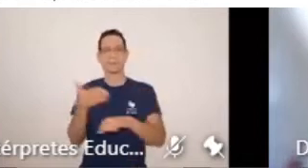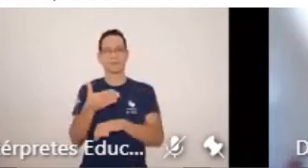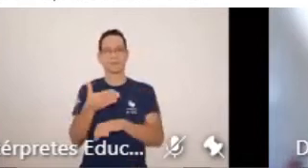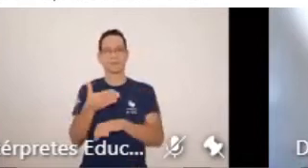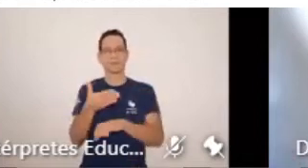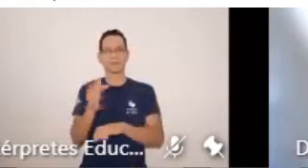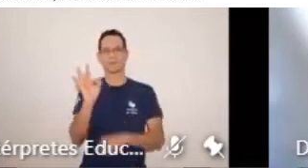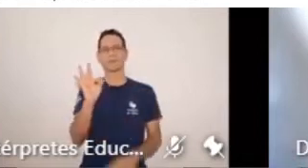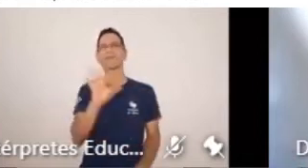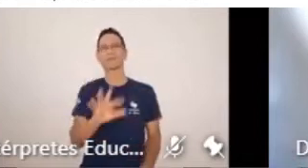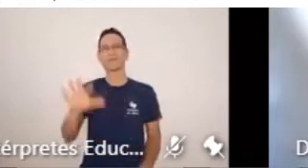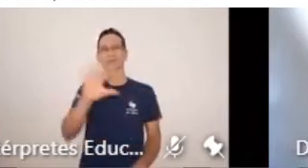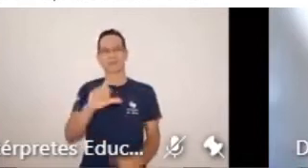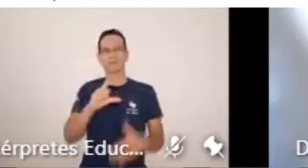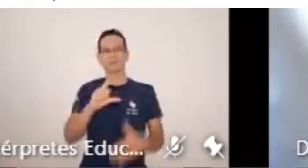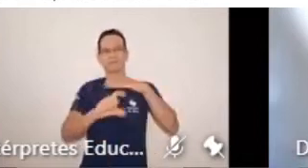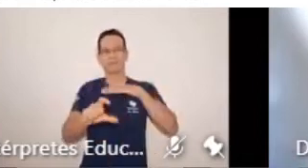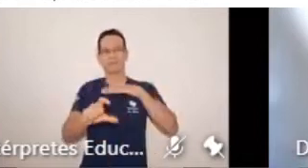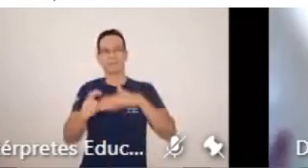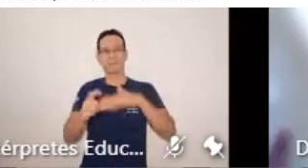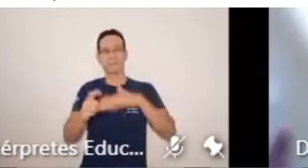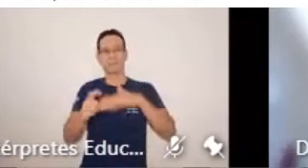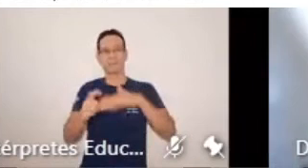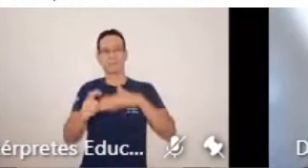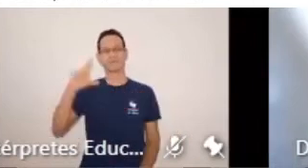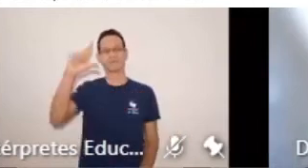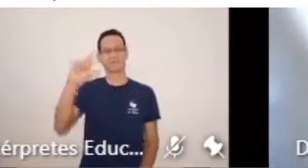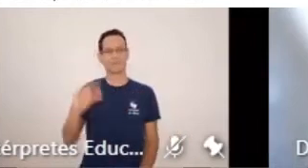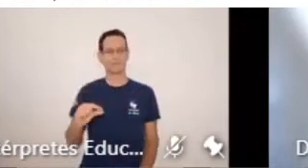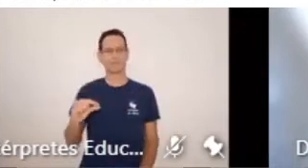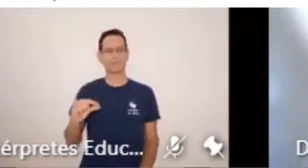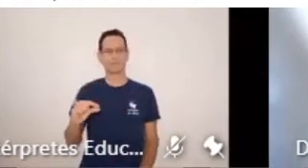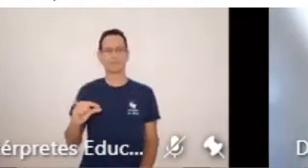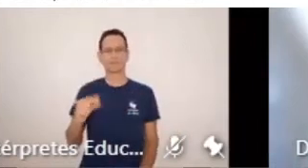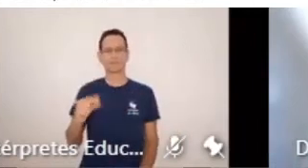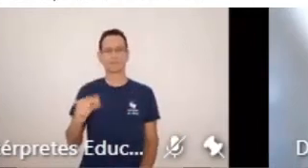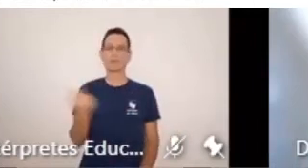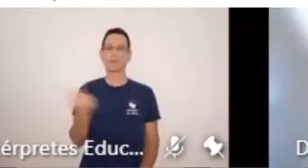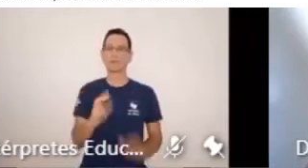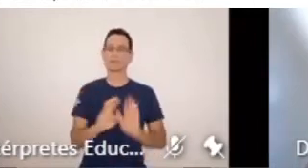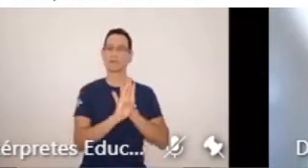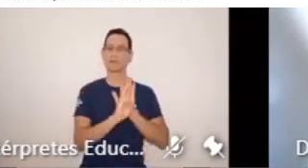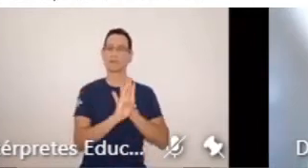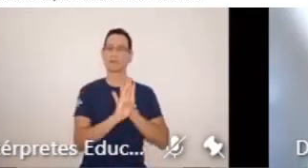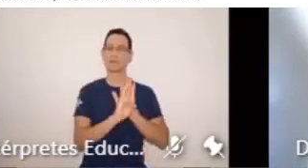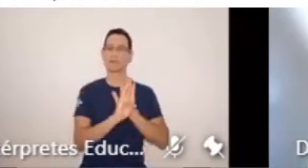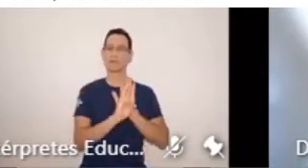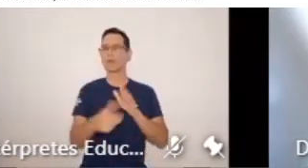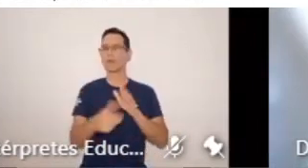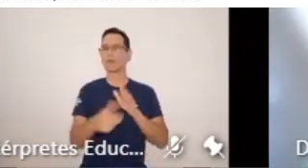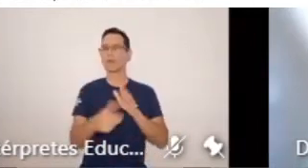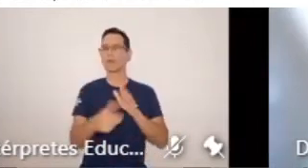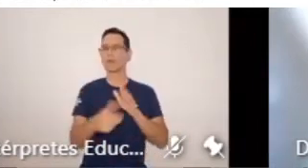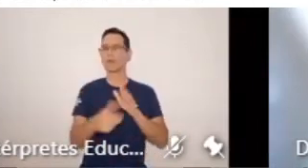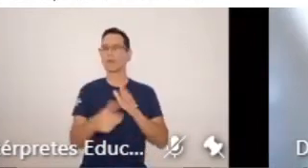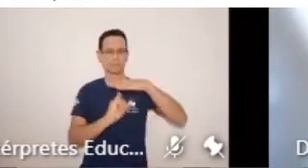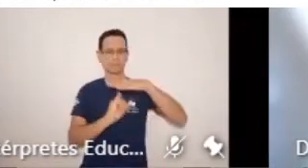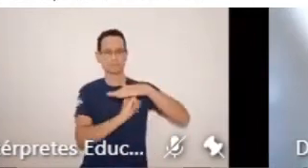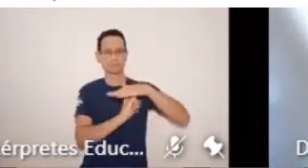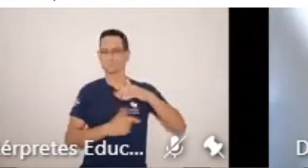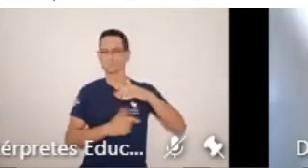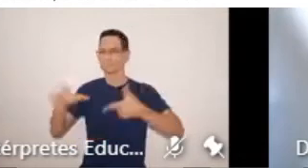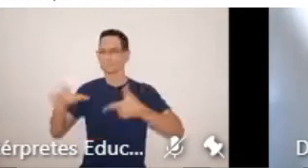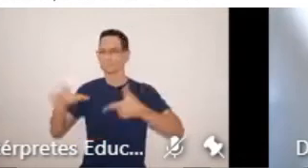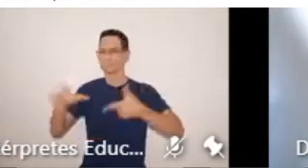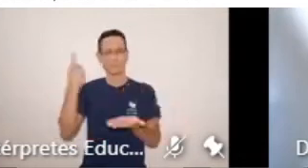da saúde. Isso não pode ser ignorado, porque nós que estamos aqui e representamos as demais esferas do